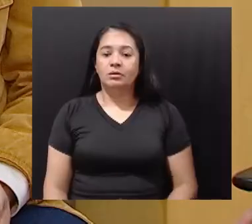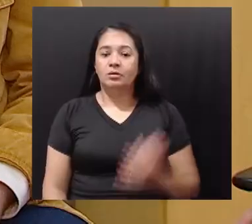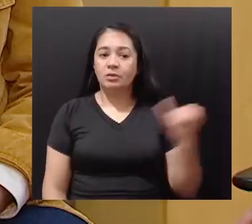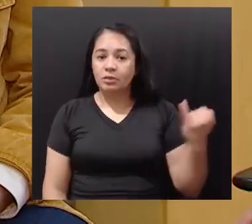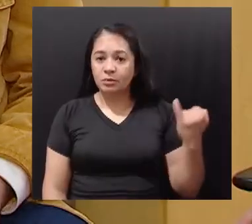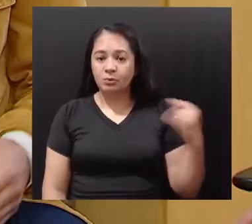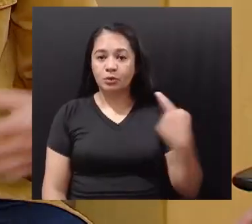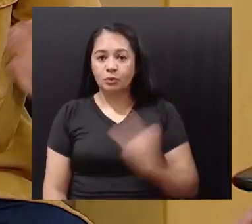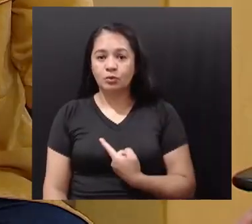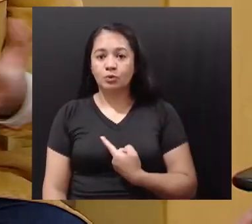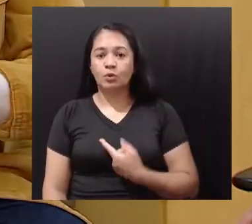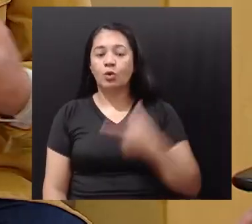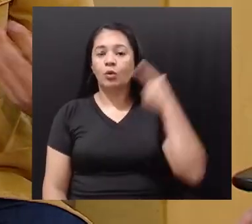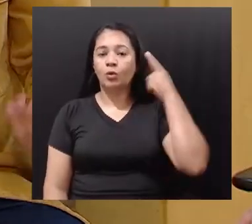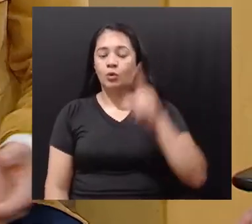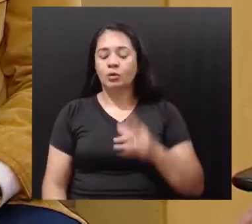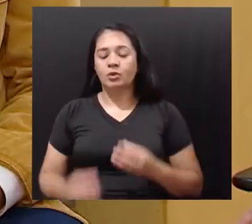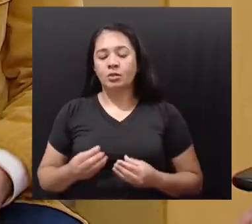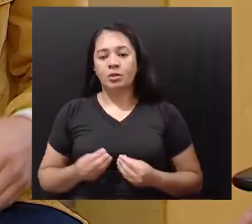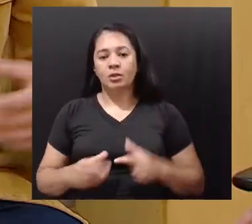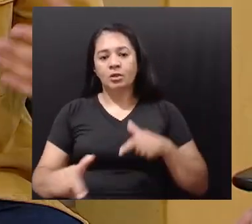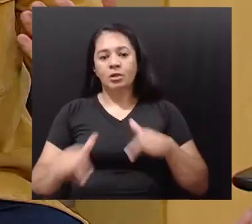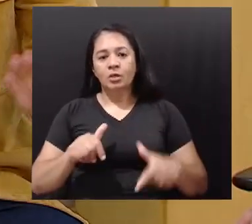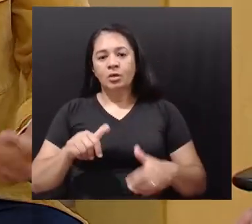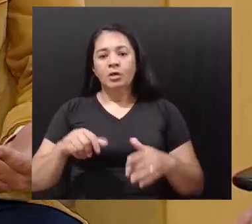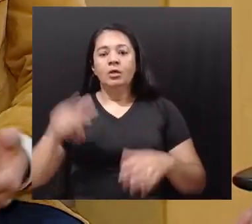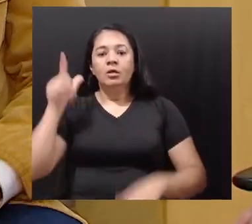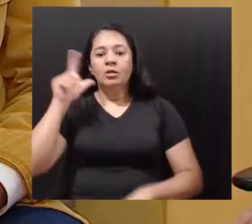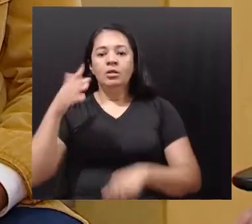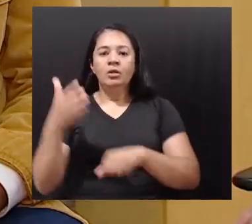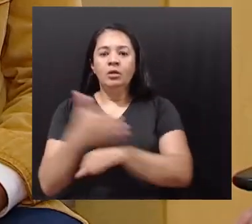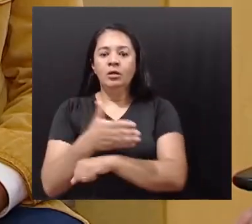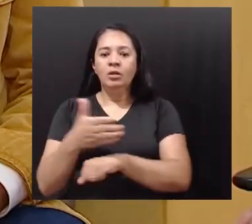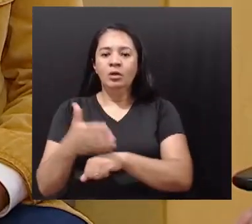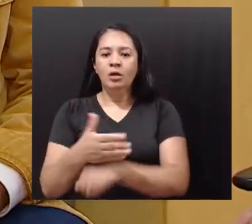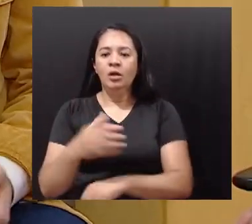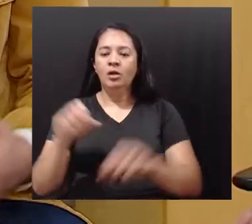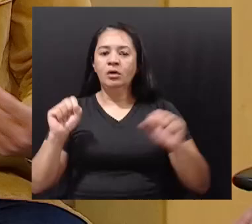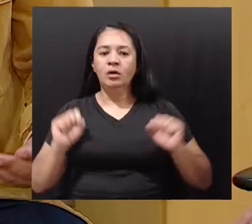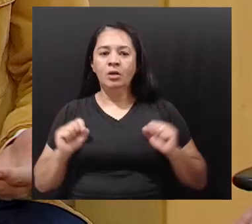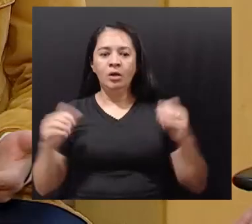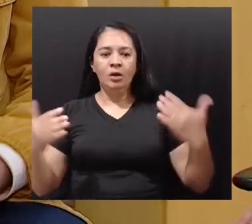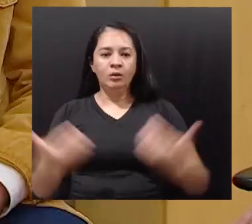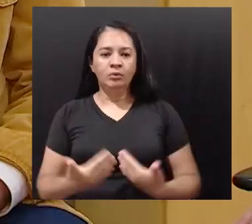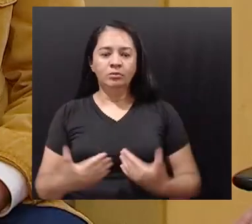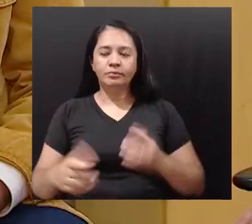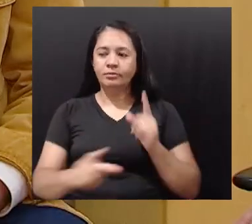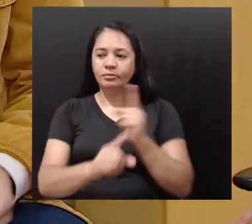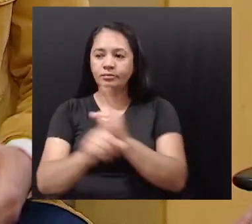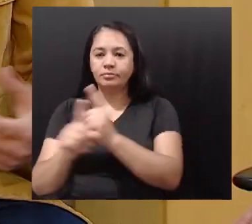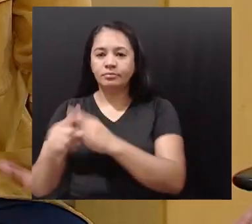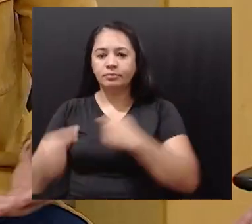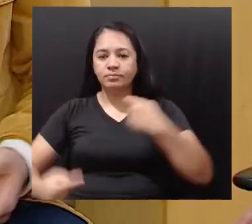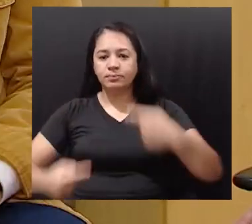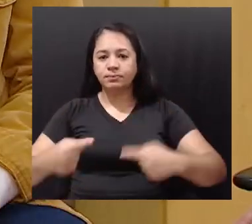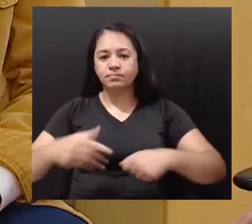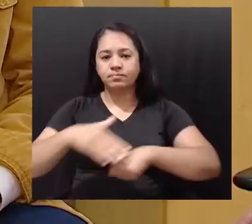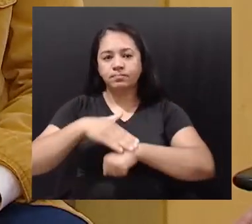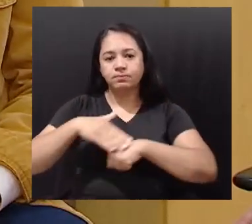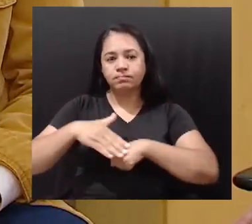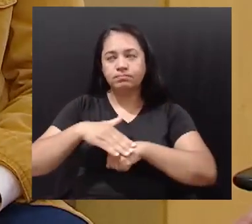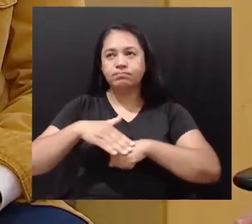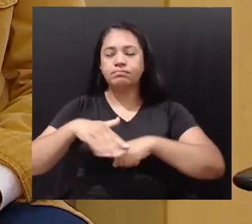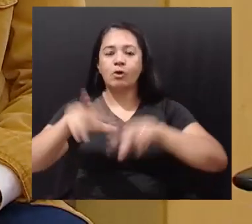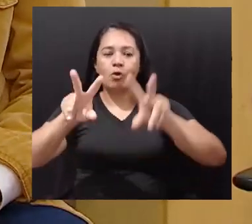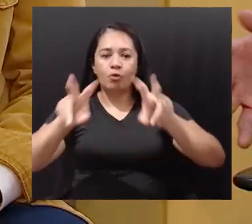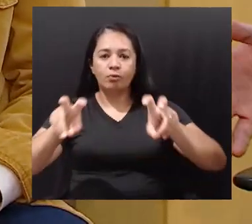essa entrega e possa participar de fóruns, encontros, para discutir esses temas e buscar as melhores práticas,